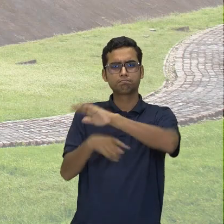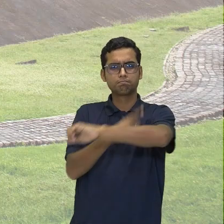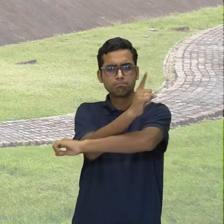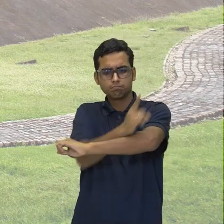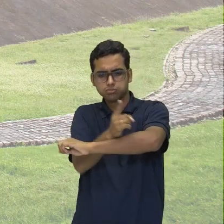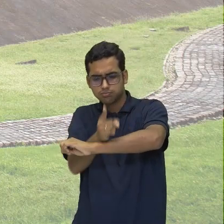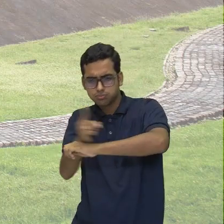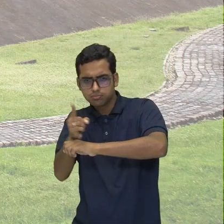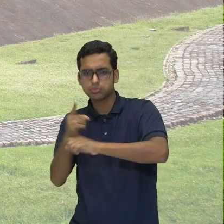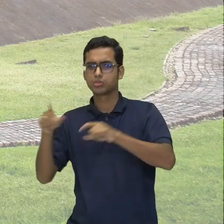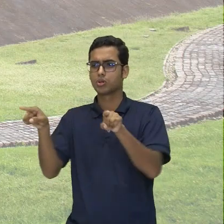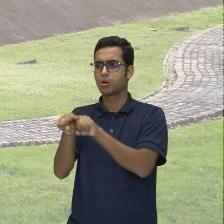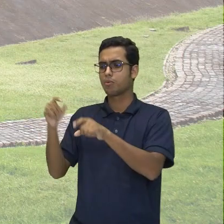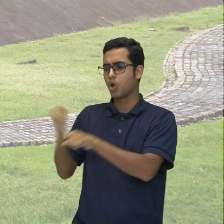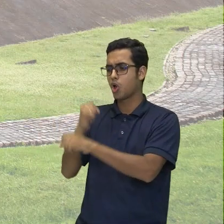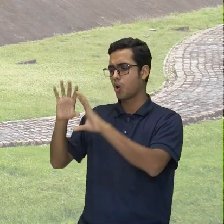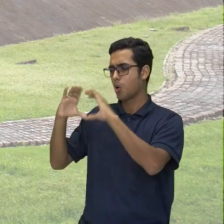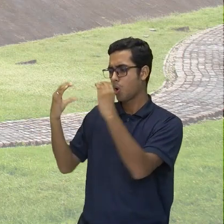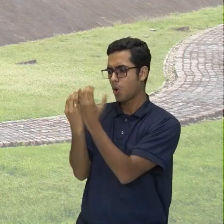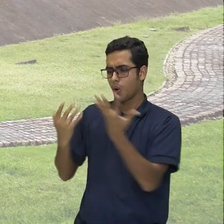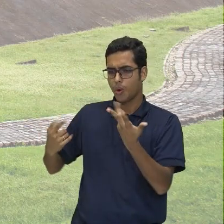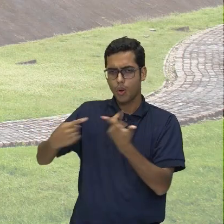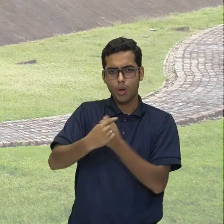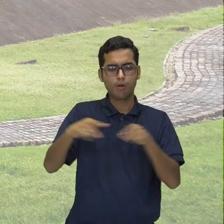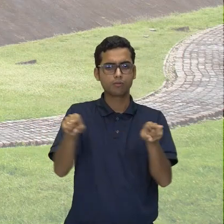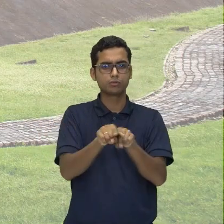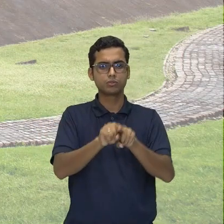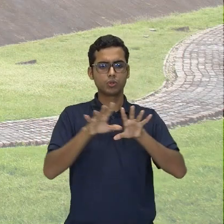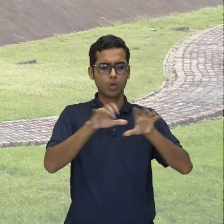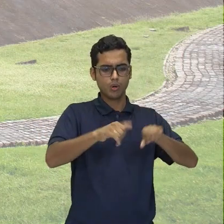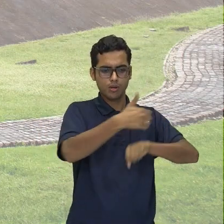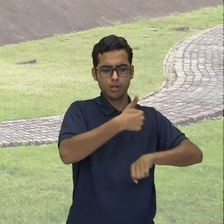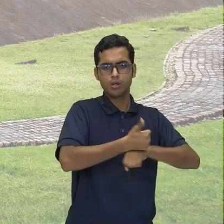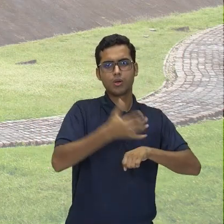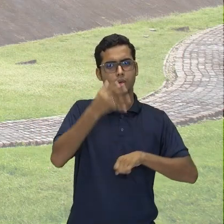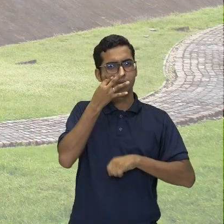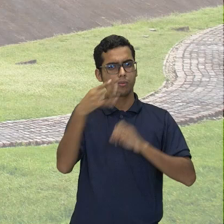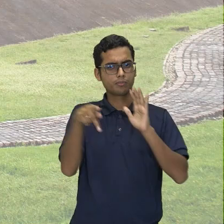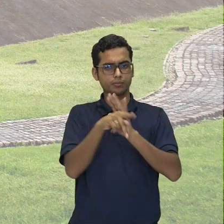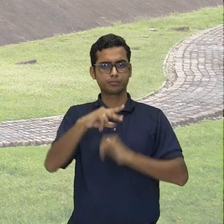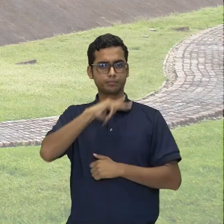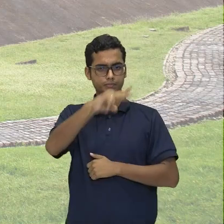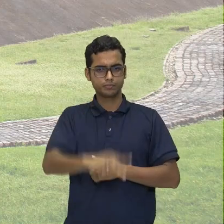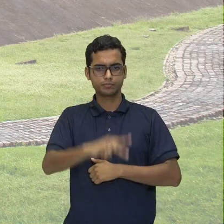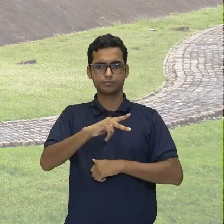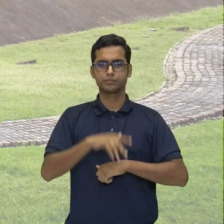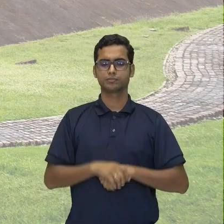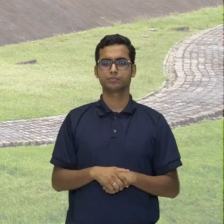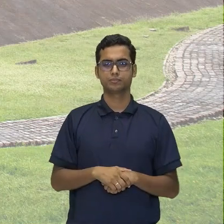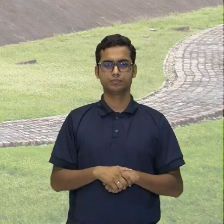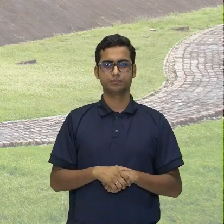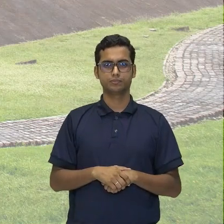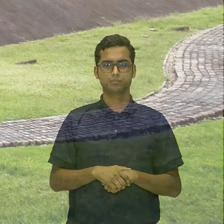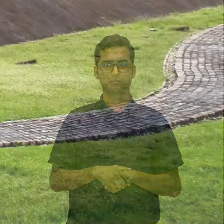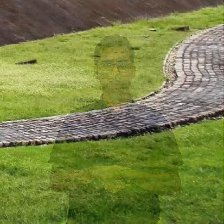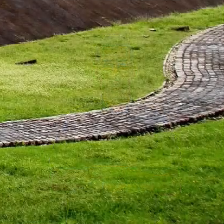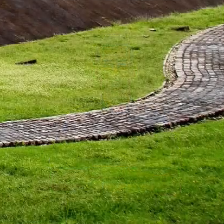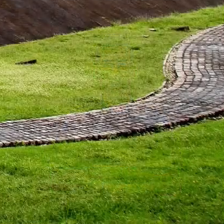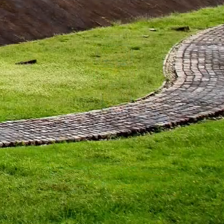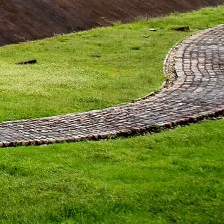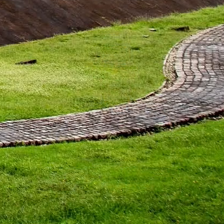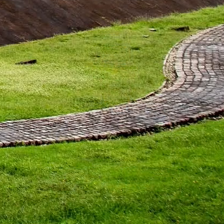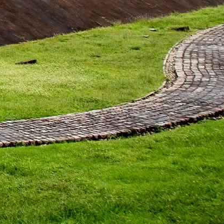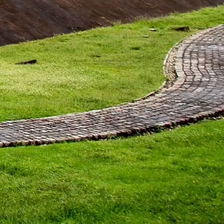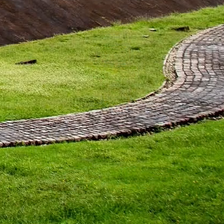de vilas e de ocupação da presença portuguesa, a gente não pode esquecer do outro lado